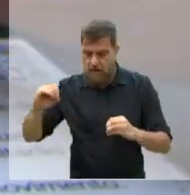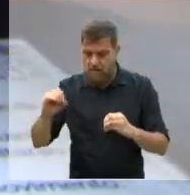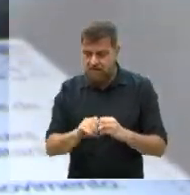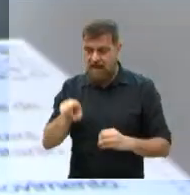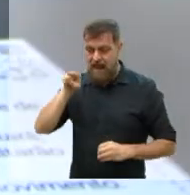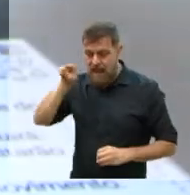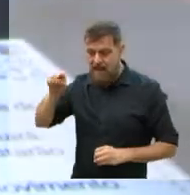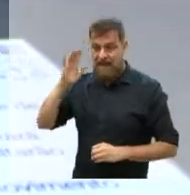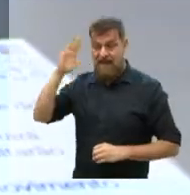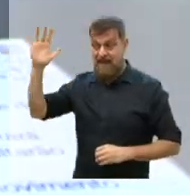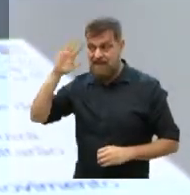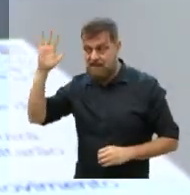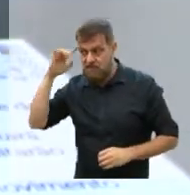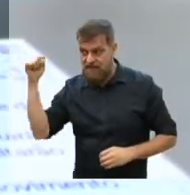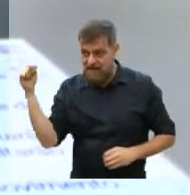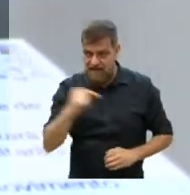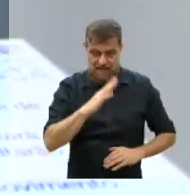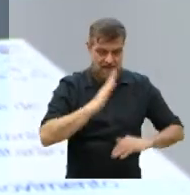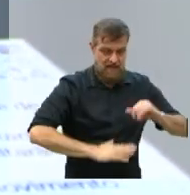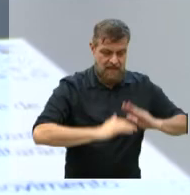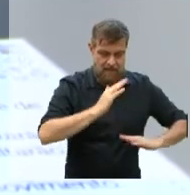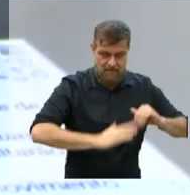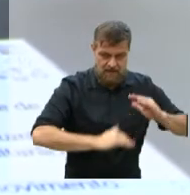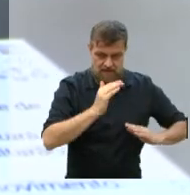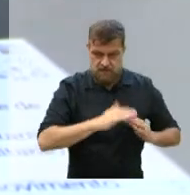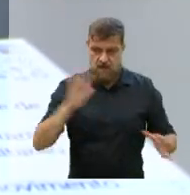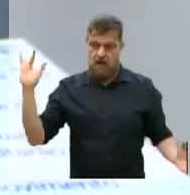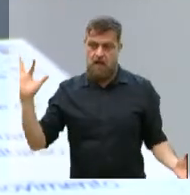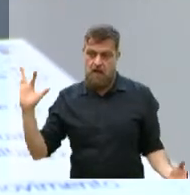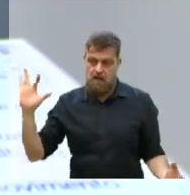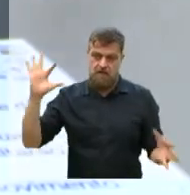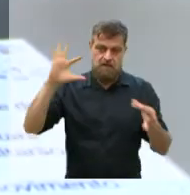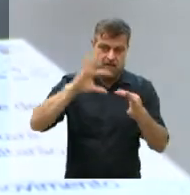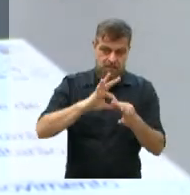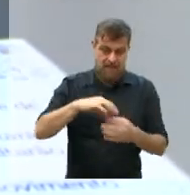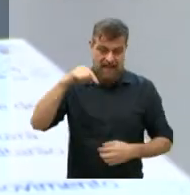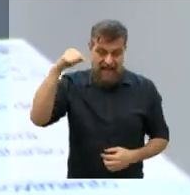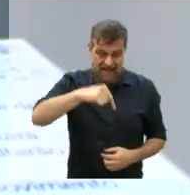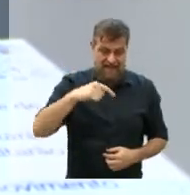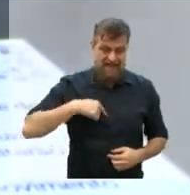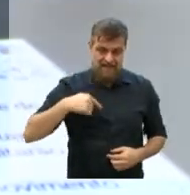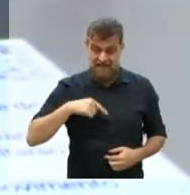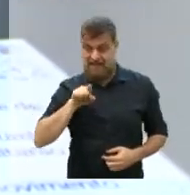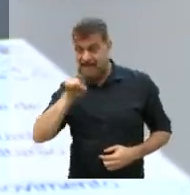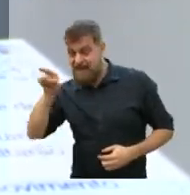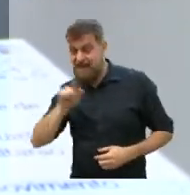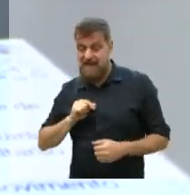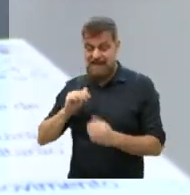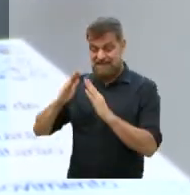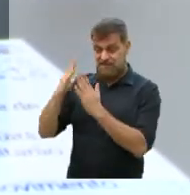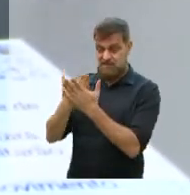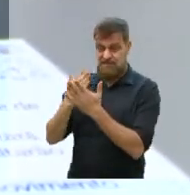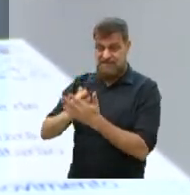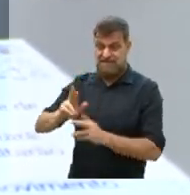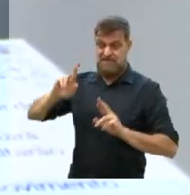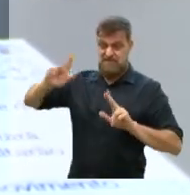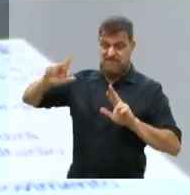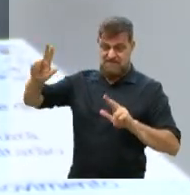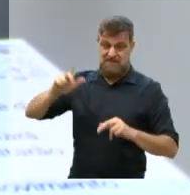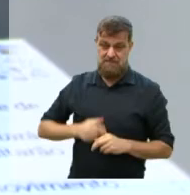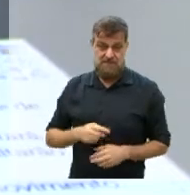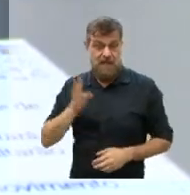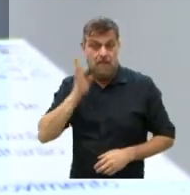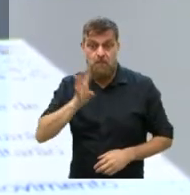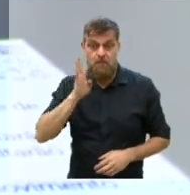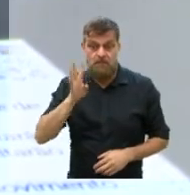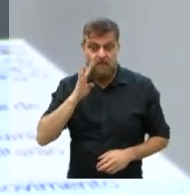vale lá, vale aqui, cortando algumas coisas. Como eu disse, aqui tem atrito, e lá pode ser que eu faça sem atrito, sem perdas, mas isso é muito